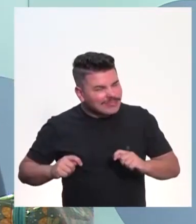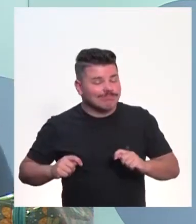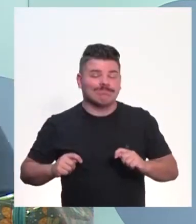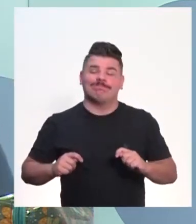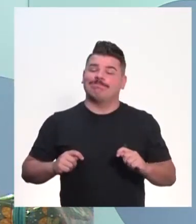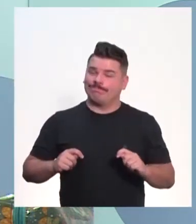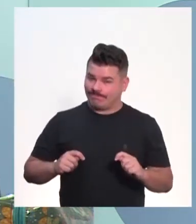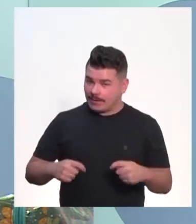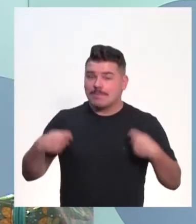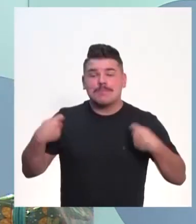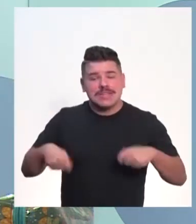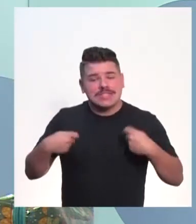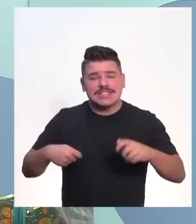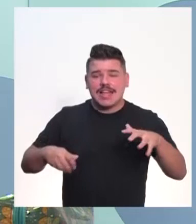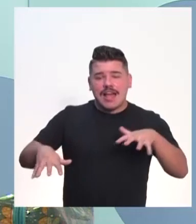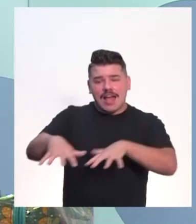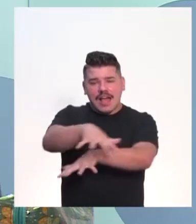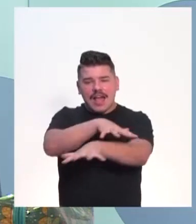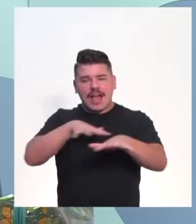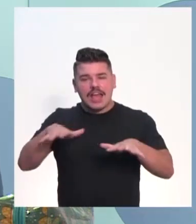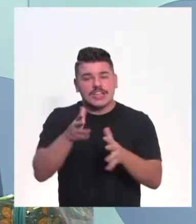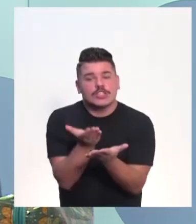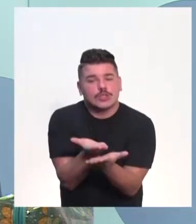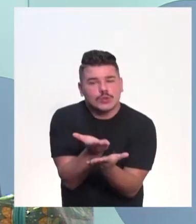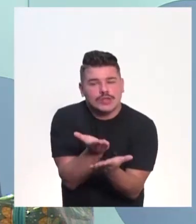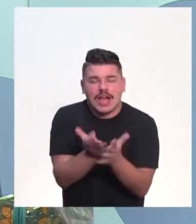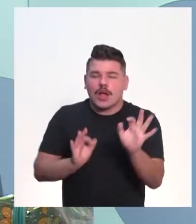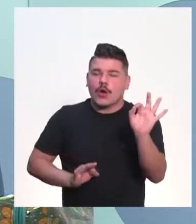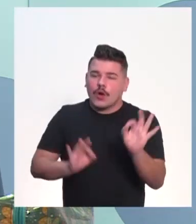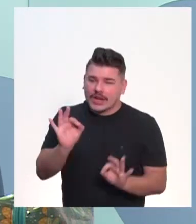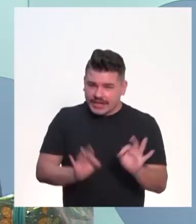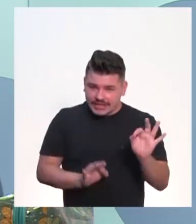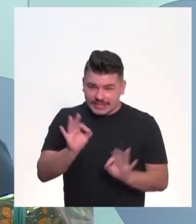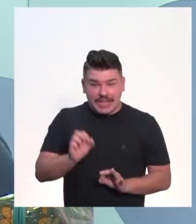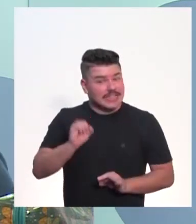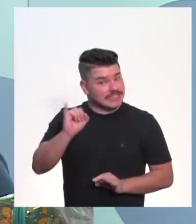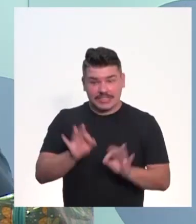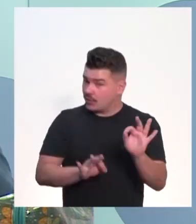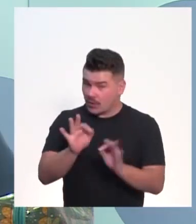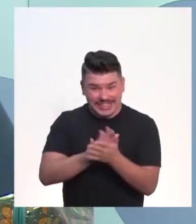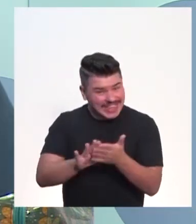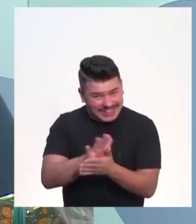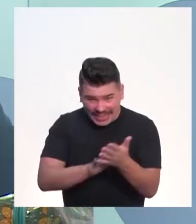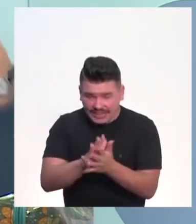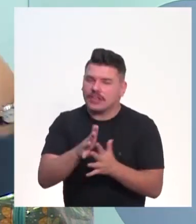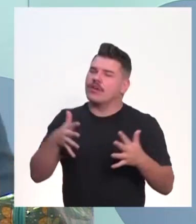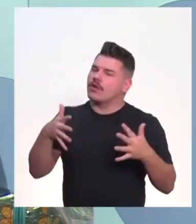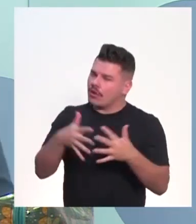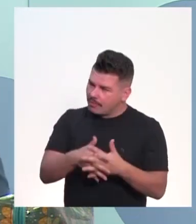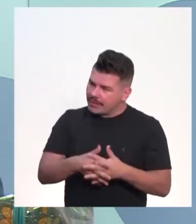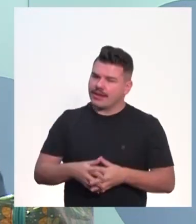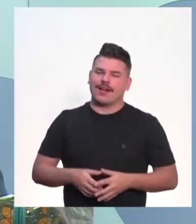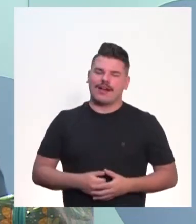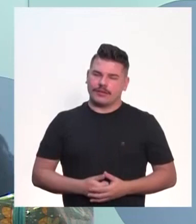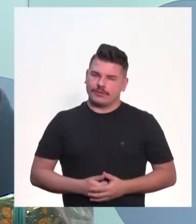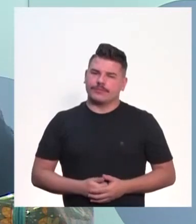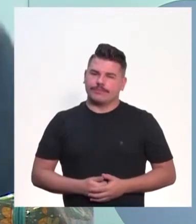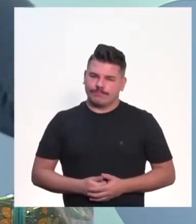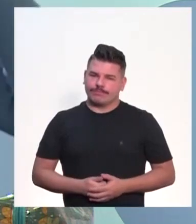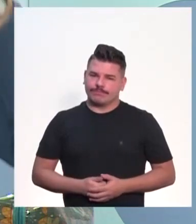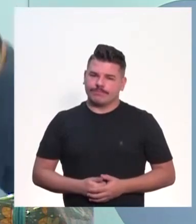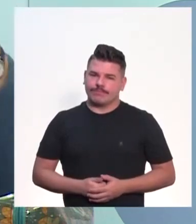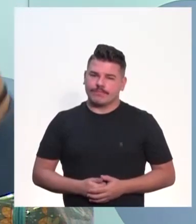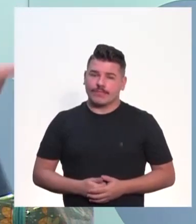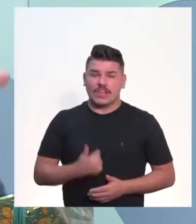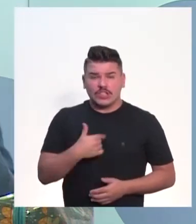uma organização do espaço, vai ficar muito complicado. Ele pode ser bom? Pode, mas ele pode ser ainda melhor. Sozinho,